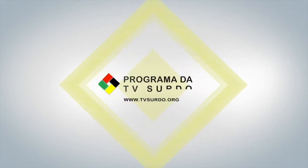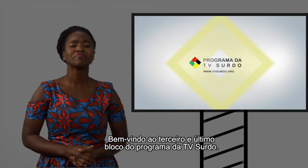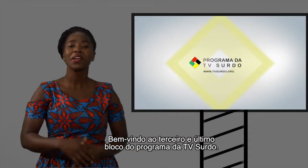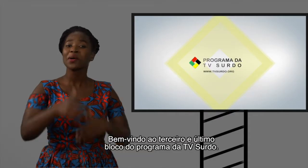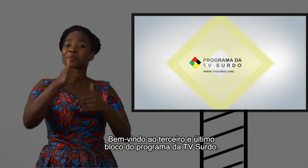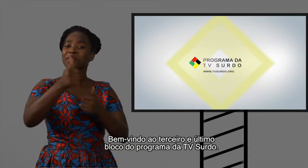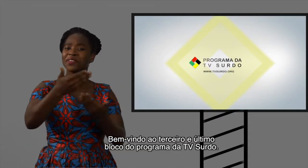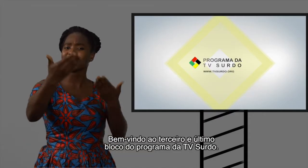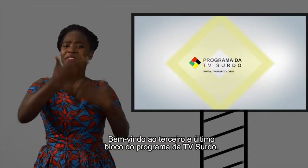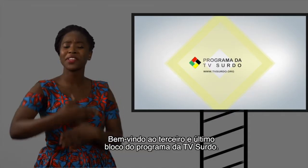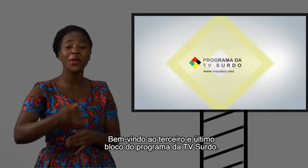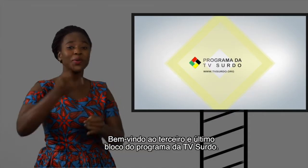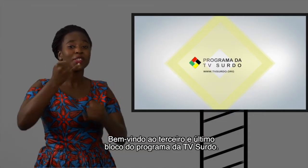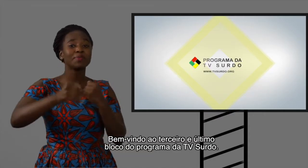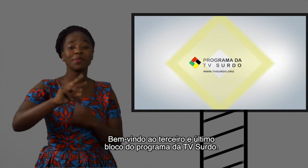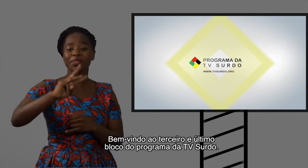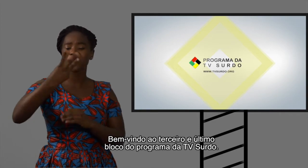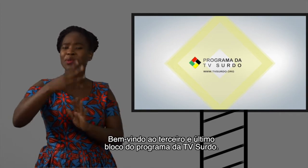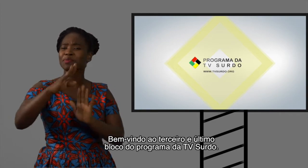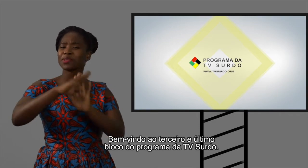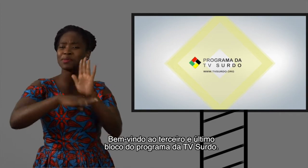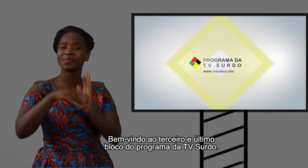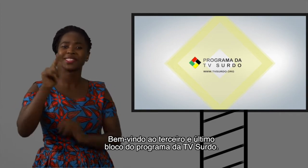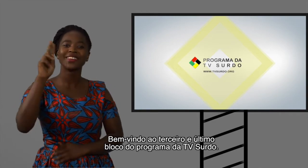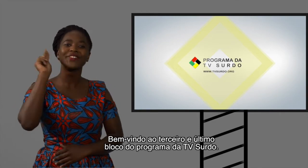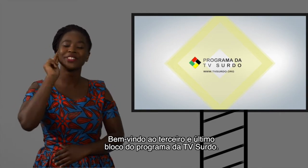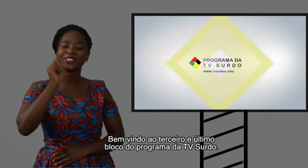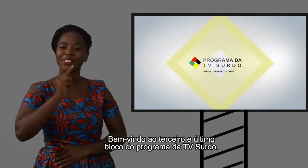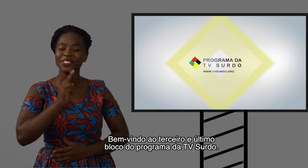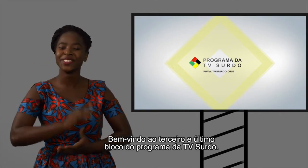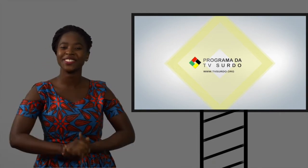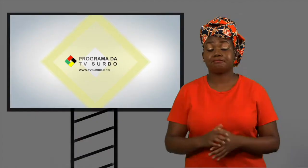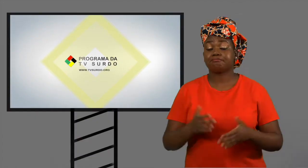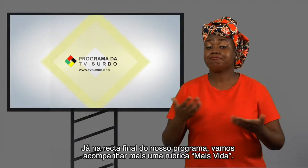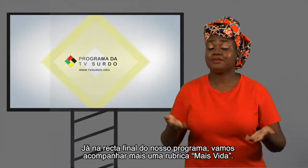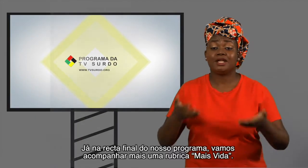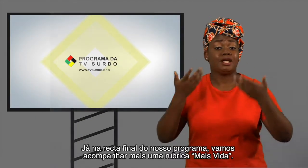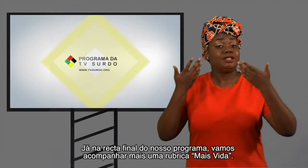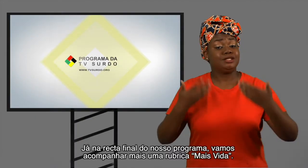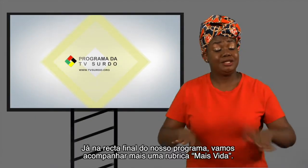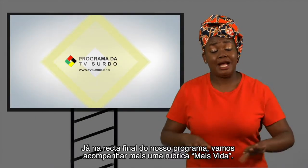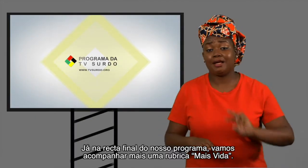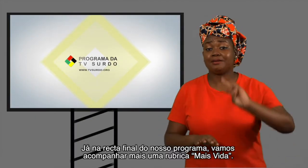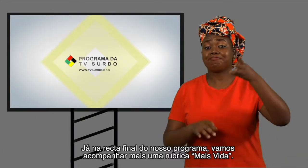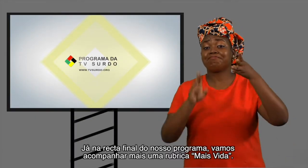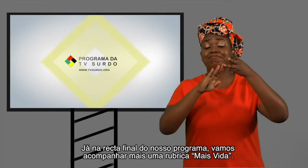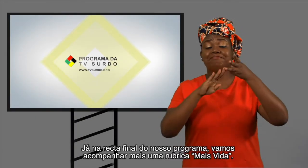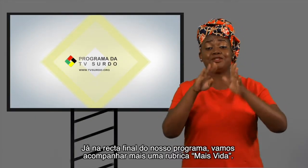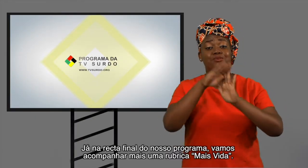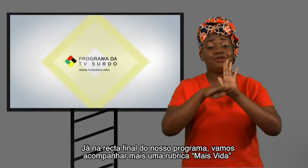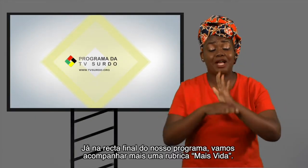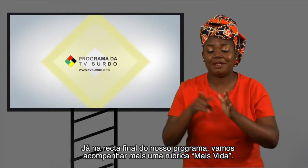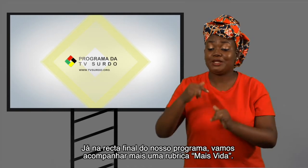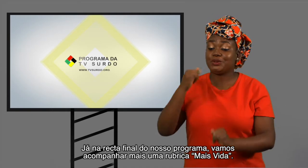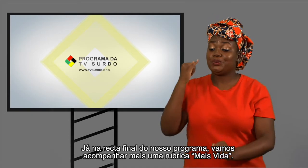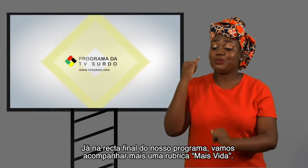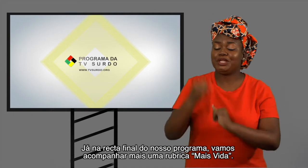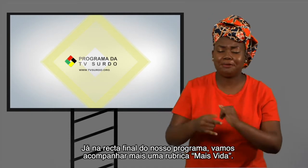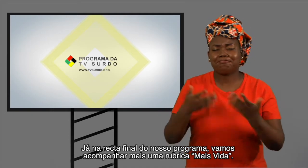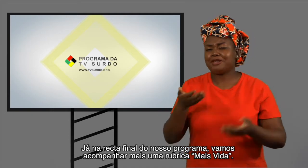Bem-vindo ao terceiro e último bloco do programa da TV Surdo. Já na reta final do nosso programa,